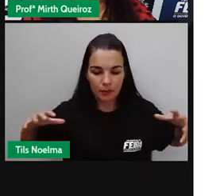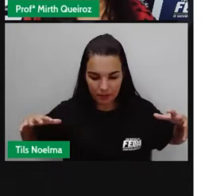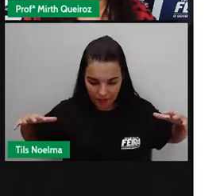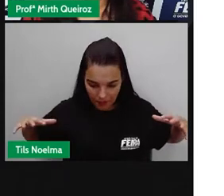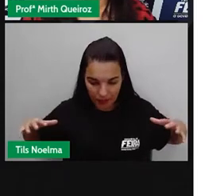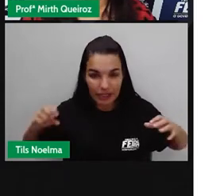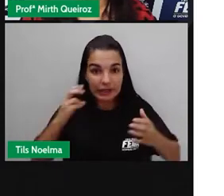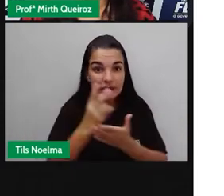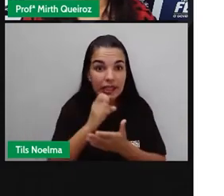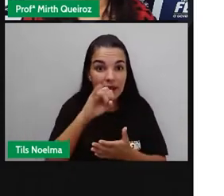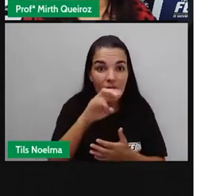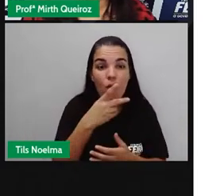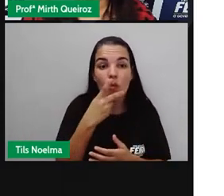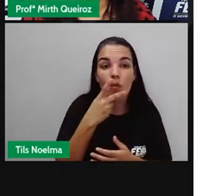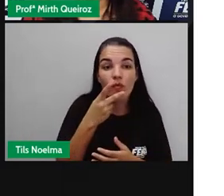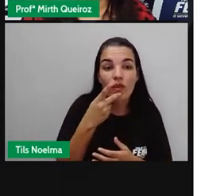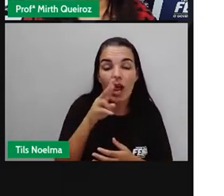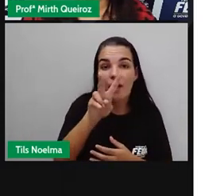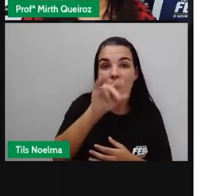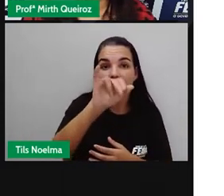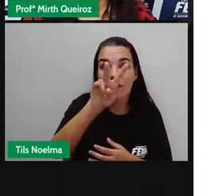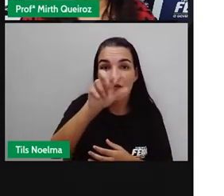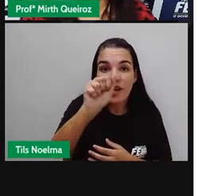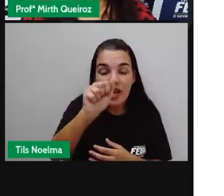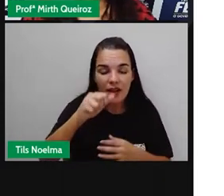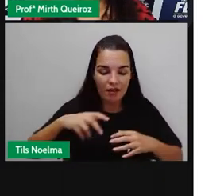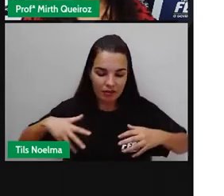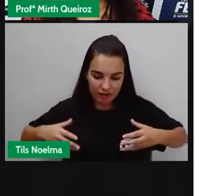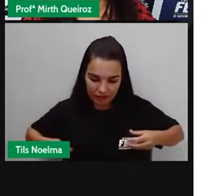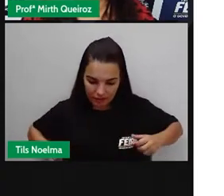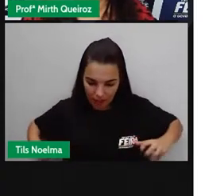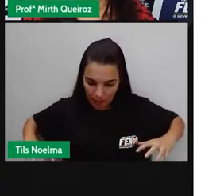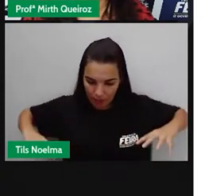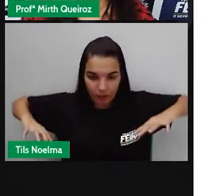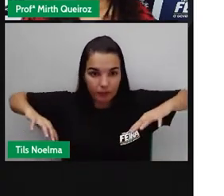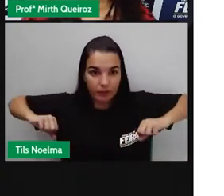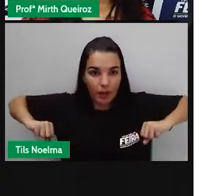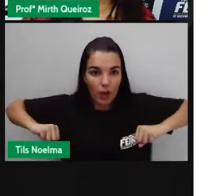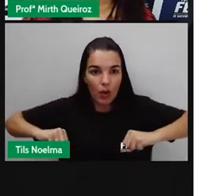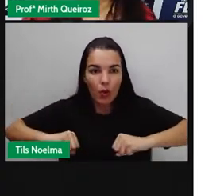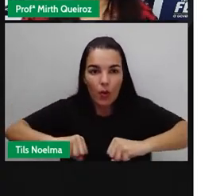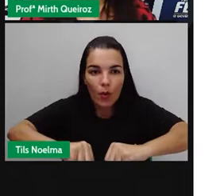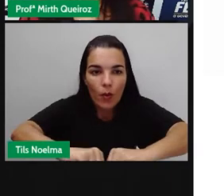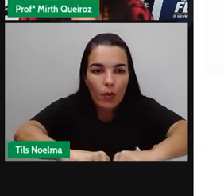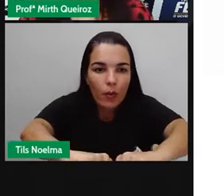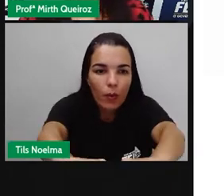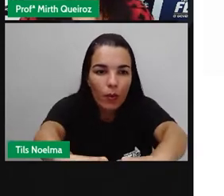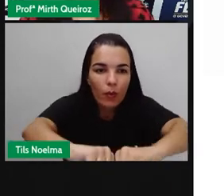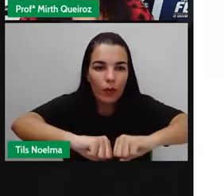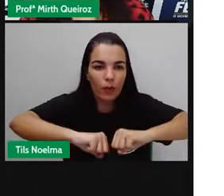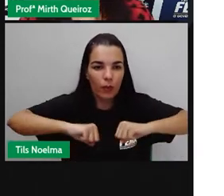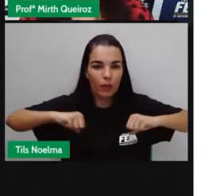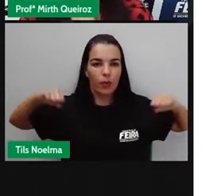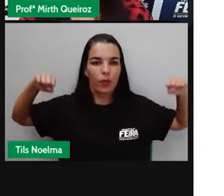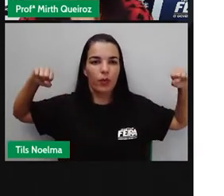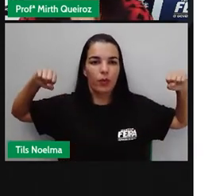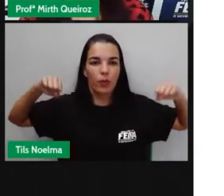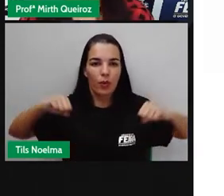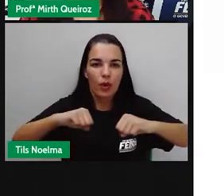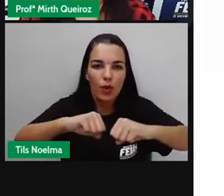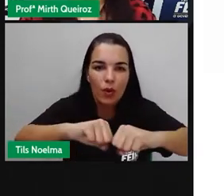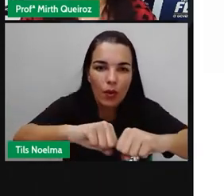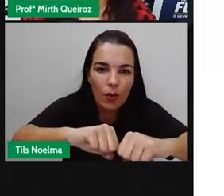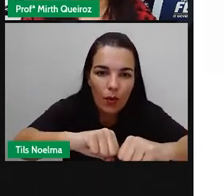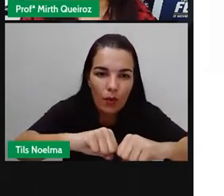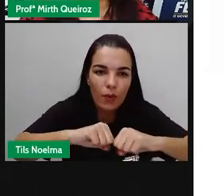da roda e erguem os braços e gritam viva! Aí temos viva os noivos, viva, viva os